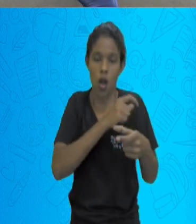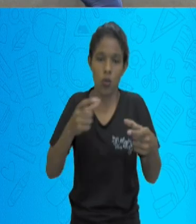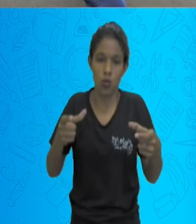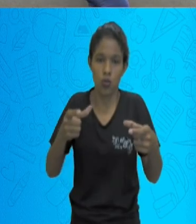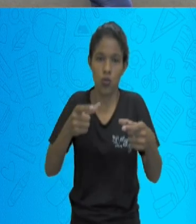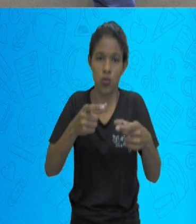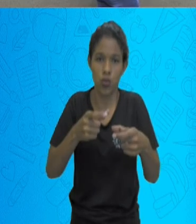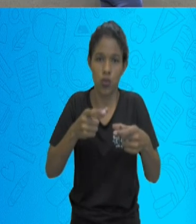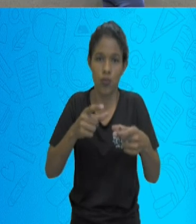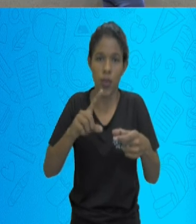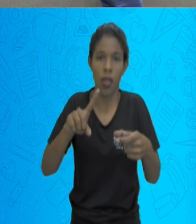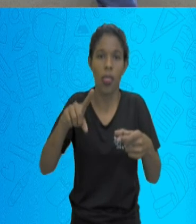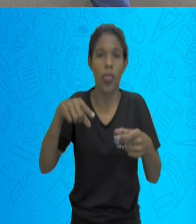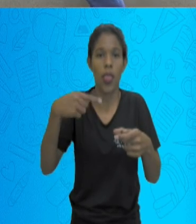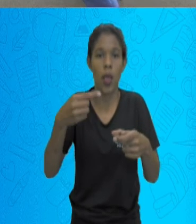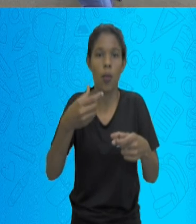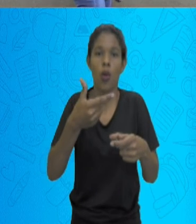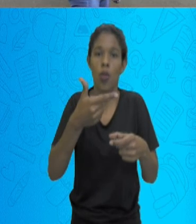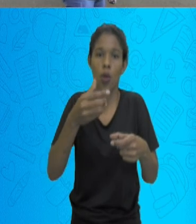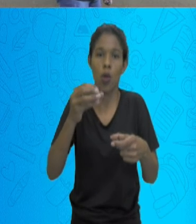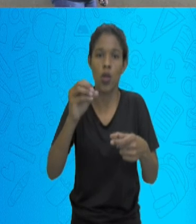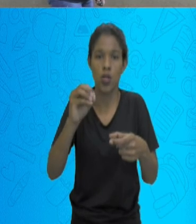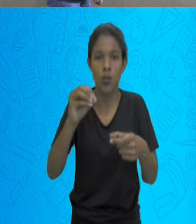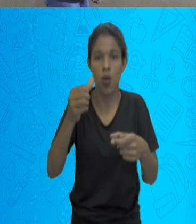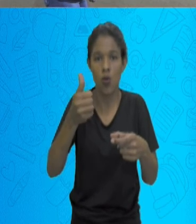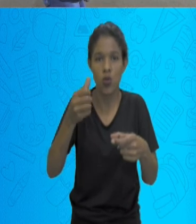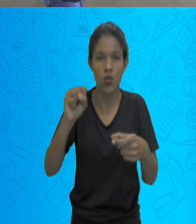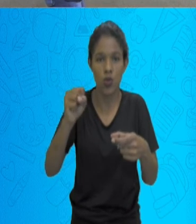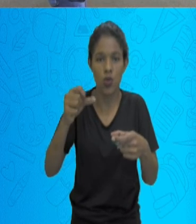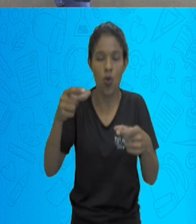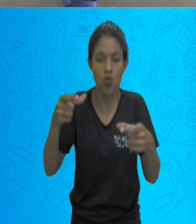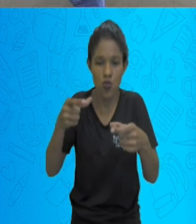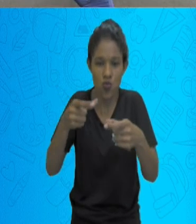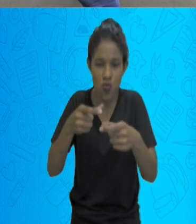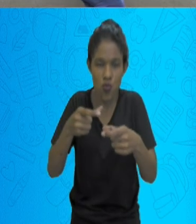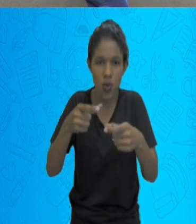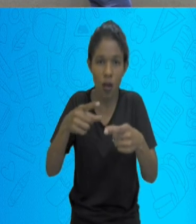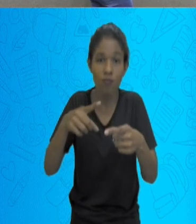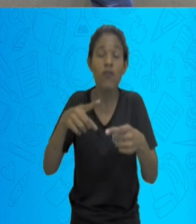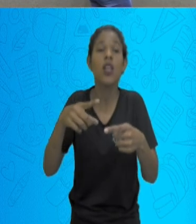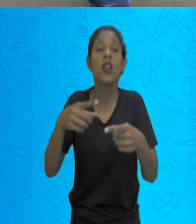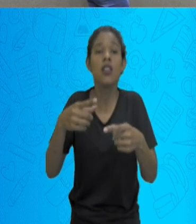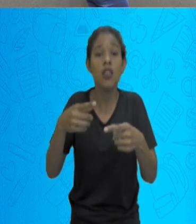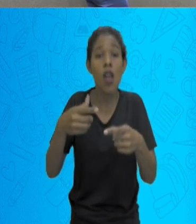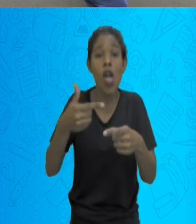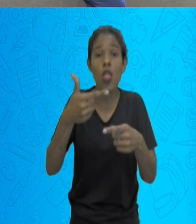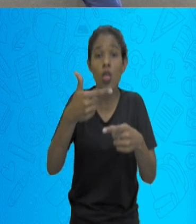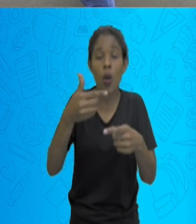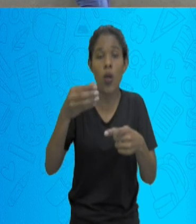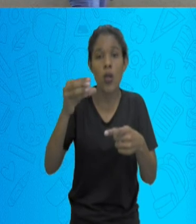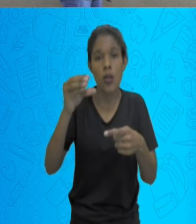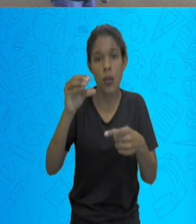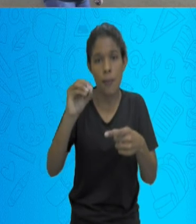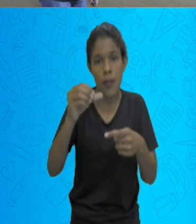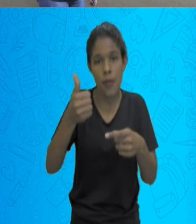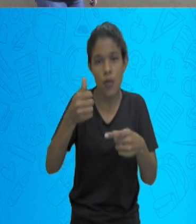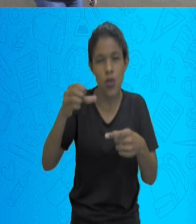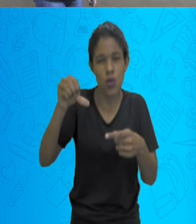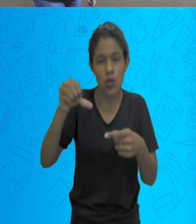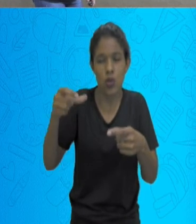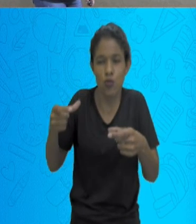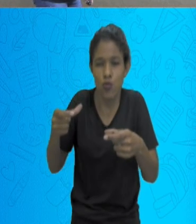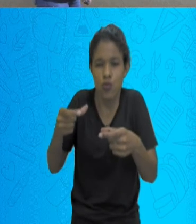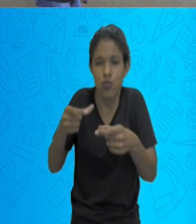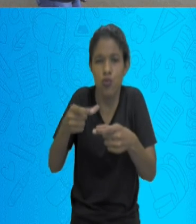e 2019, o último ano analisado aqui segundo os dados, foi bem menor do que quando começou-se